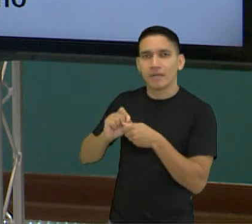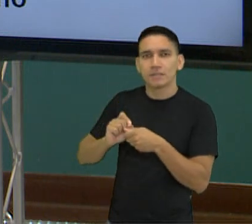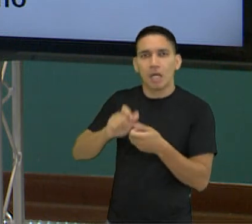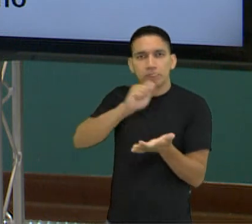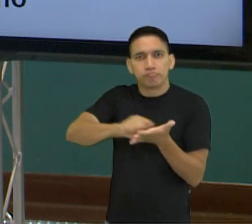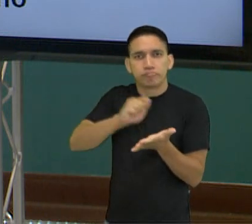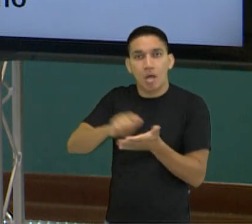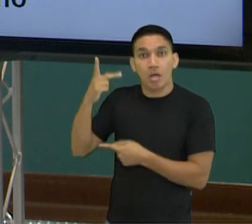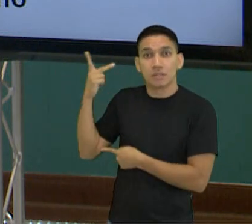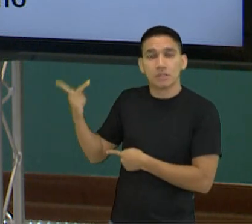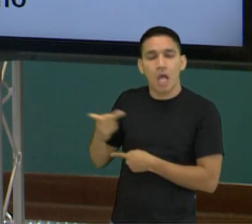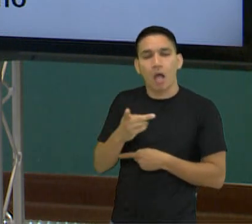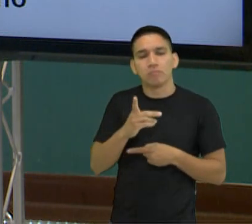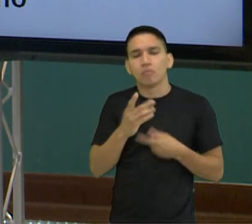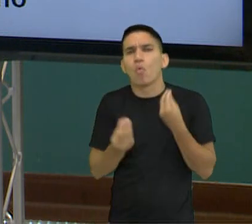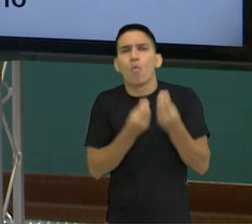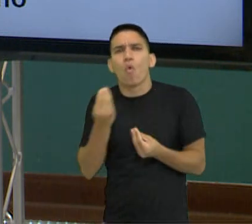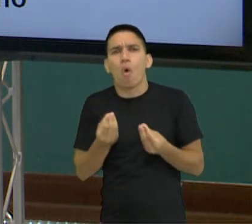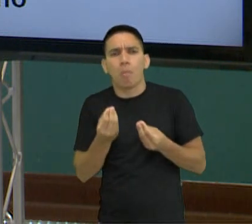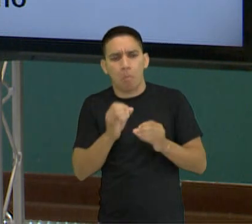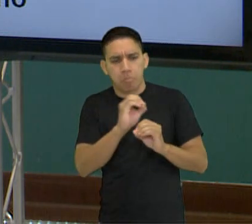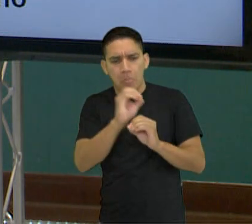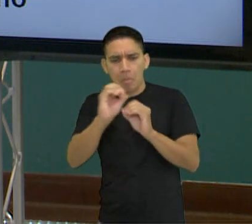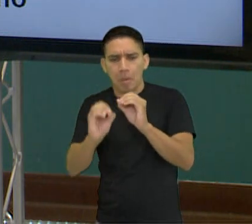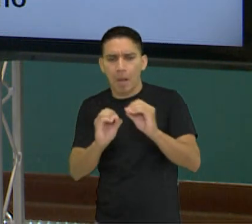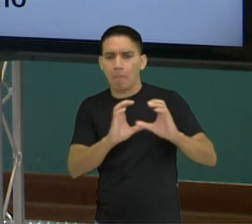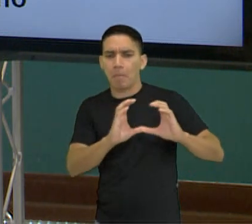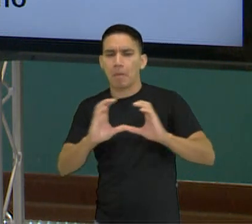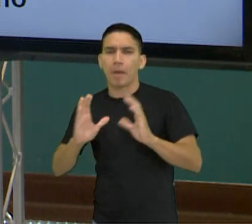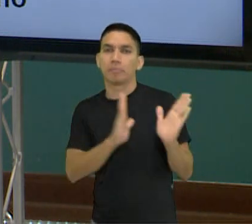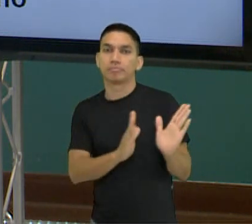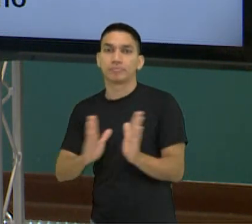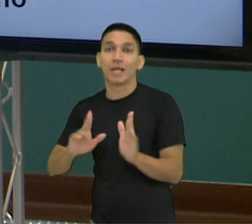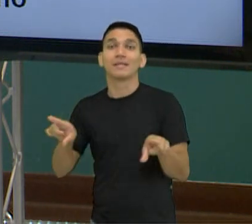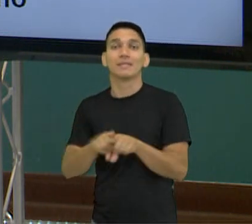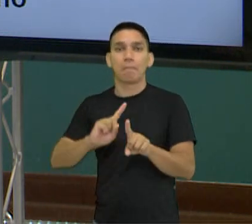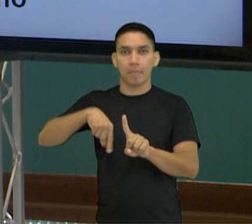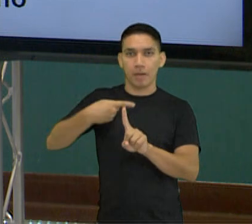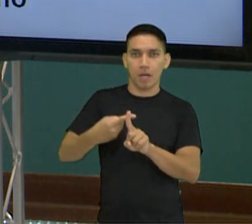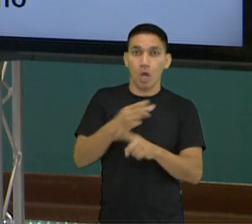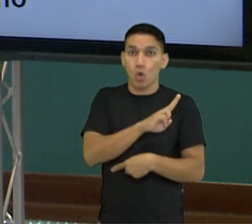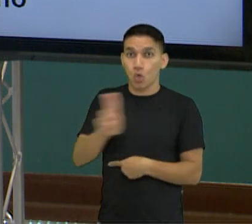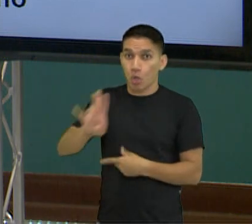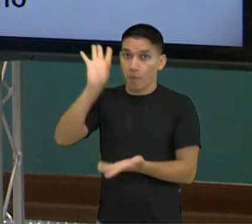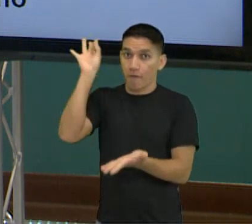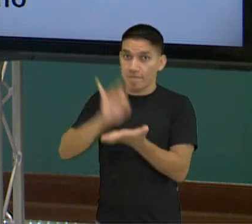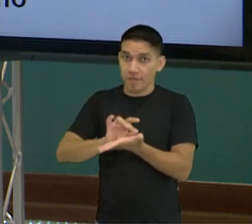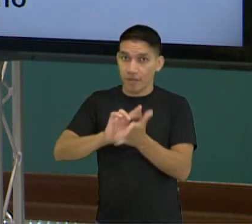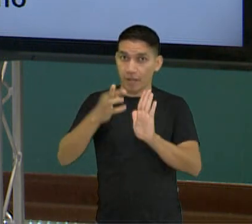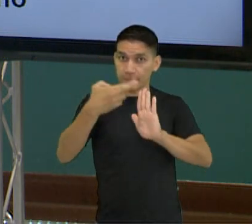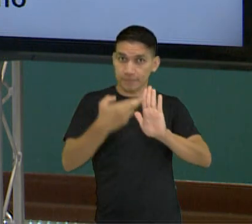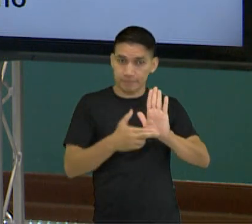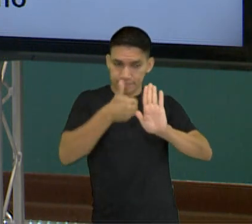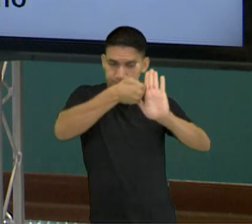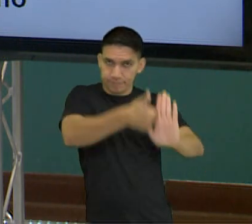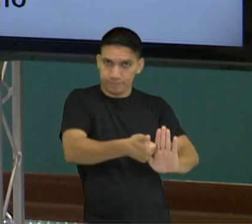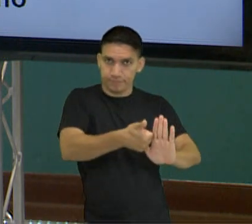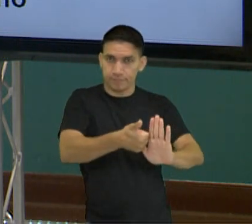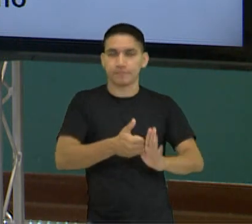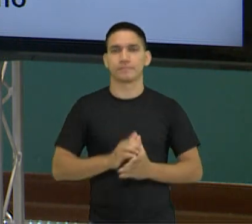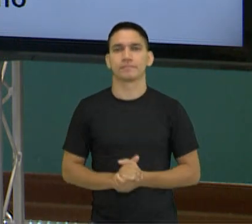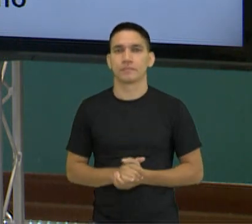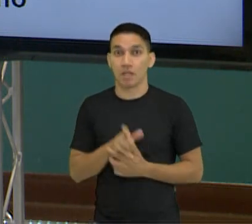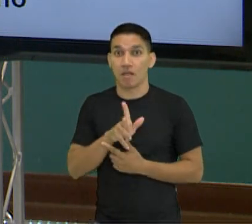escrever a sua fórmula molecular e o seu nome oficial segundo a regra da IUPAC. Você